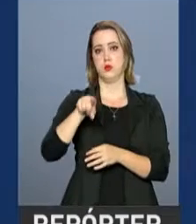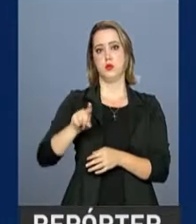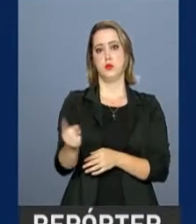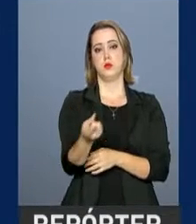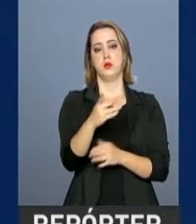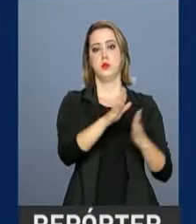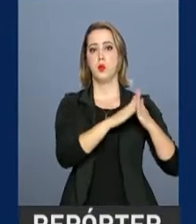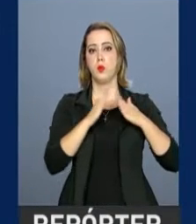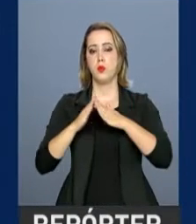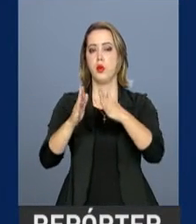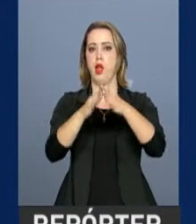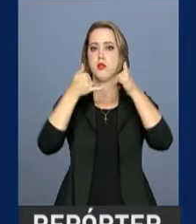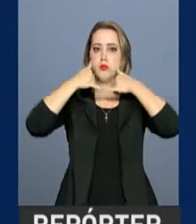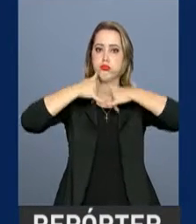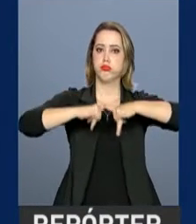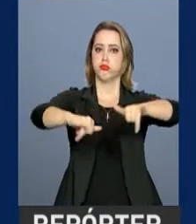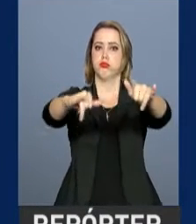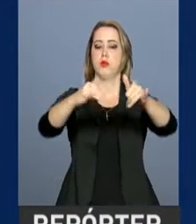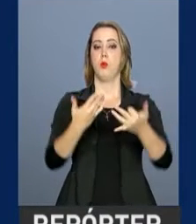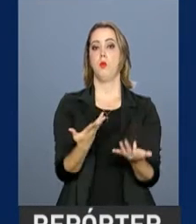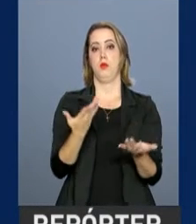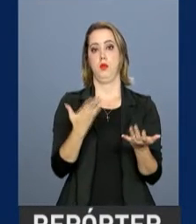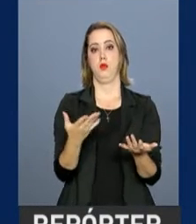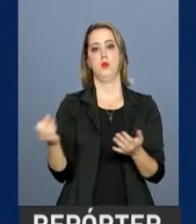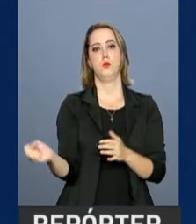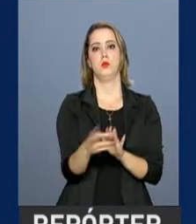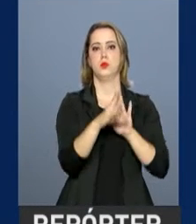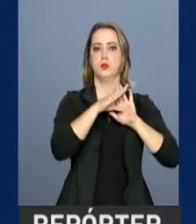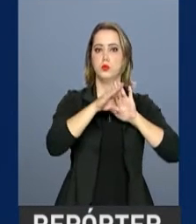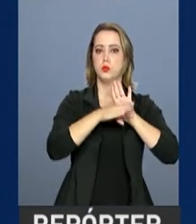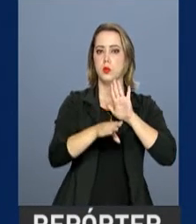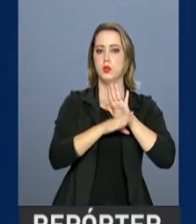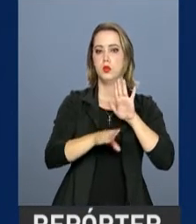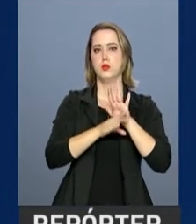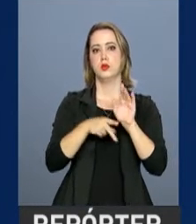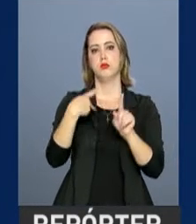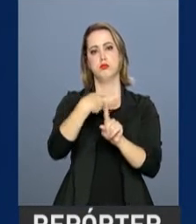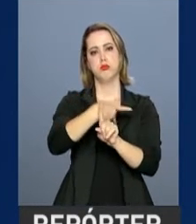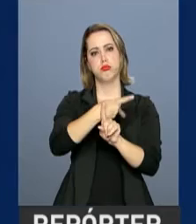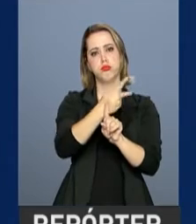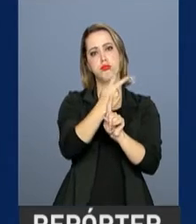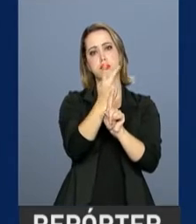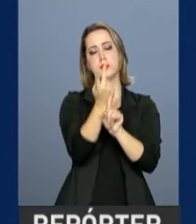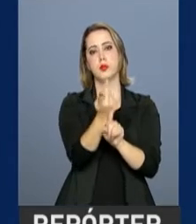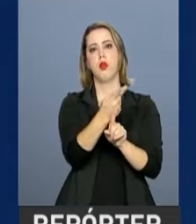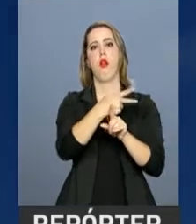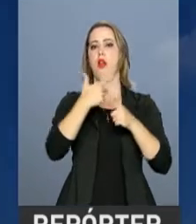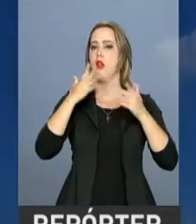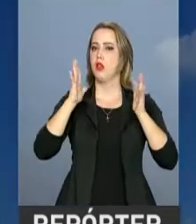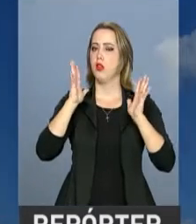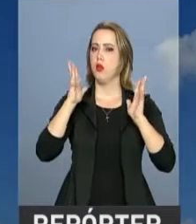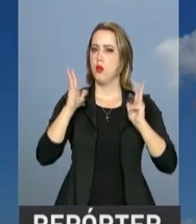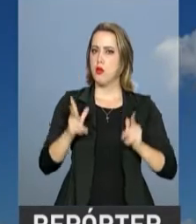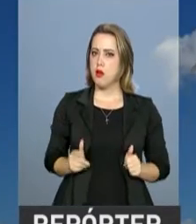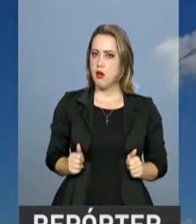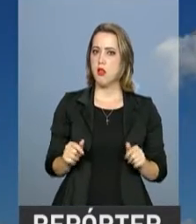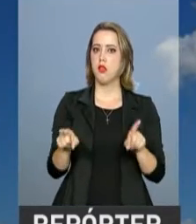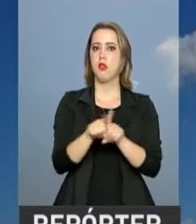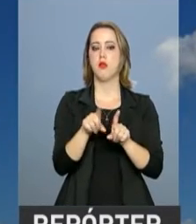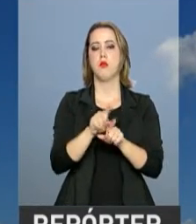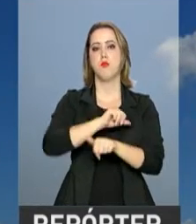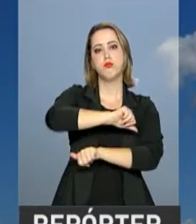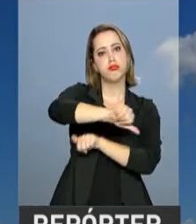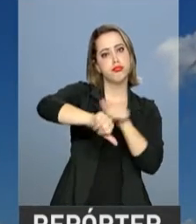480 mil residências a implantação do projeto além da geração de energia por fontes limpa e renovável deve